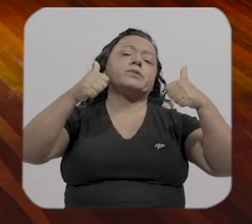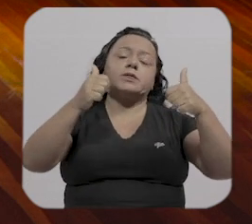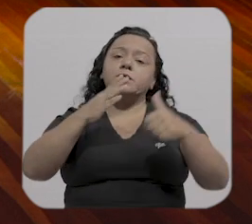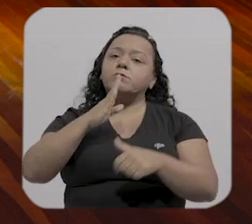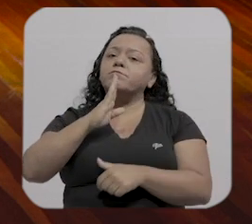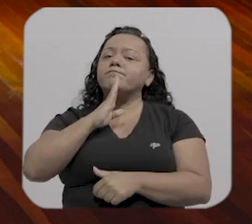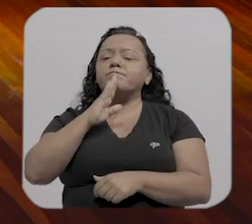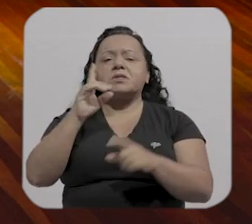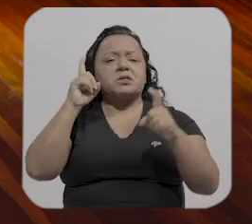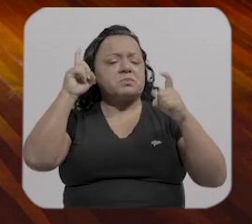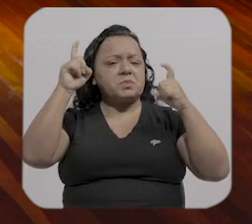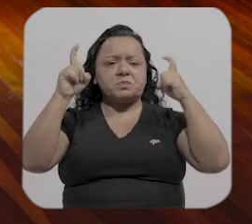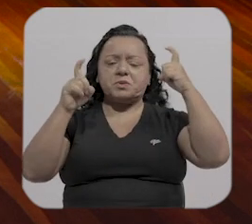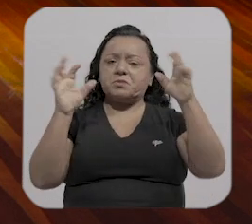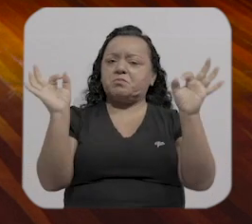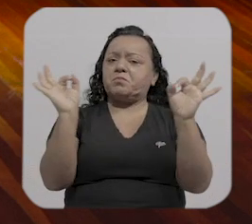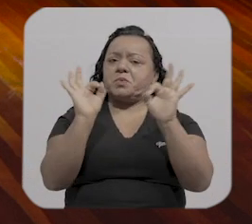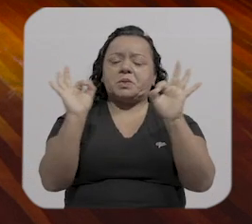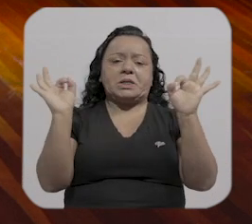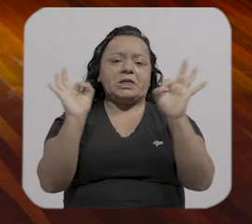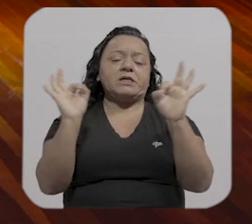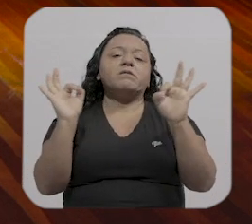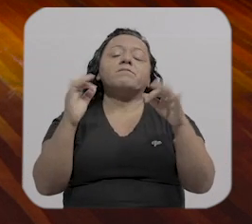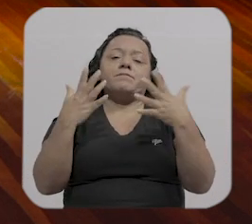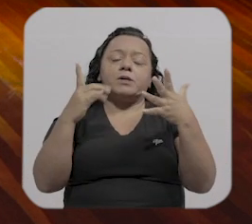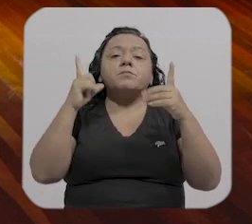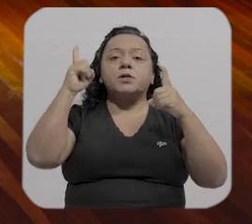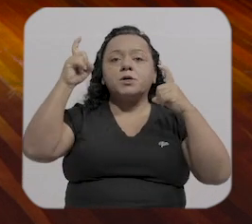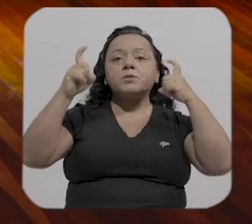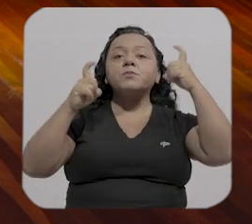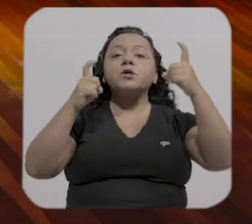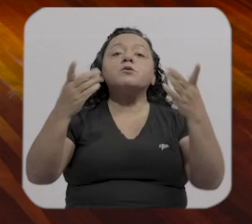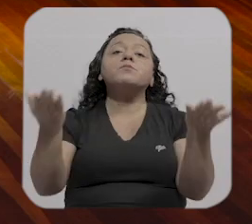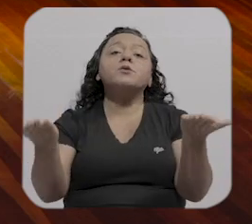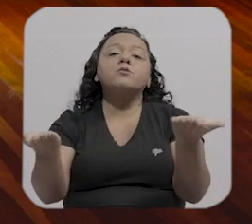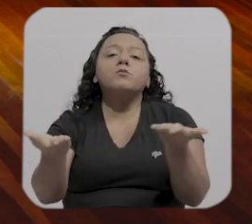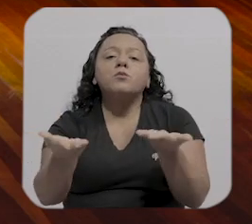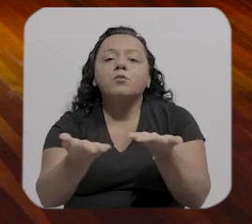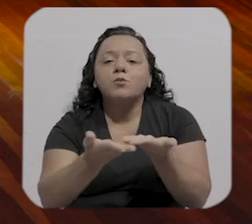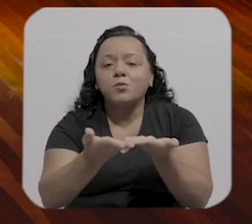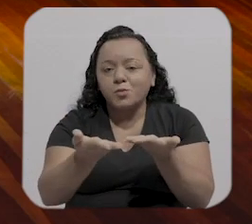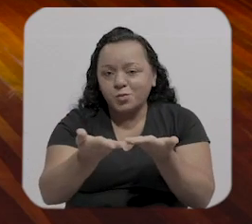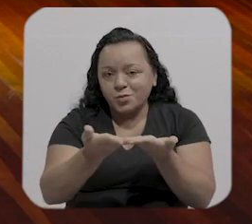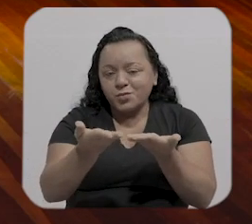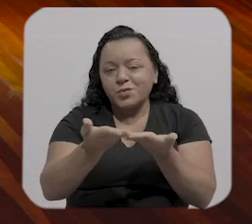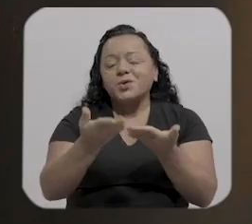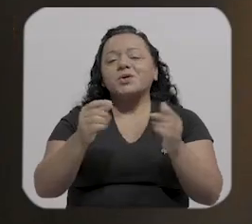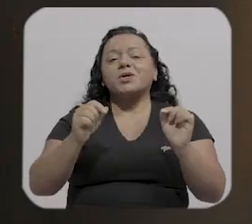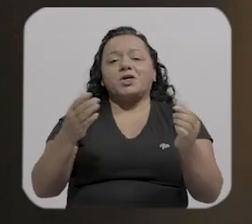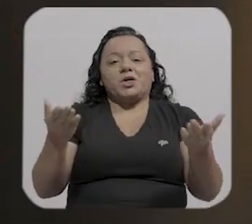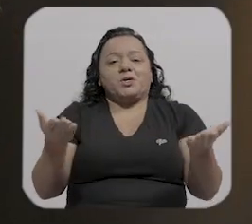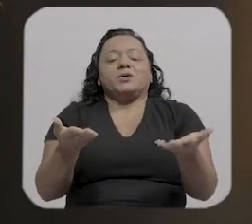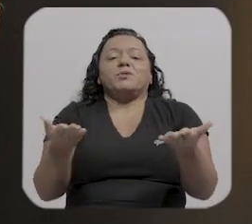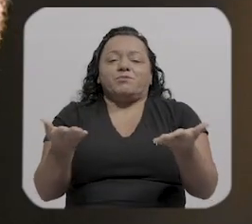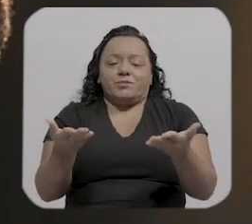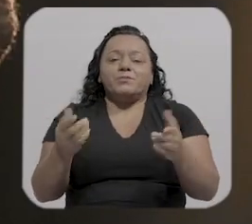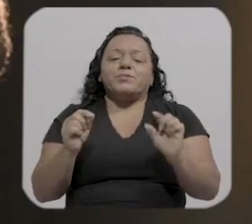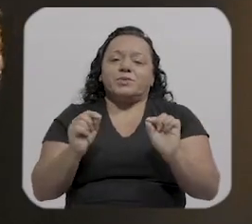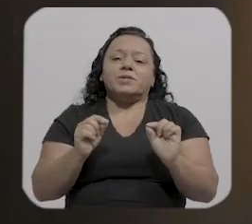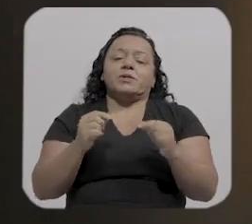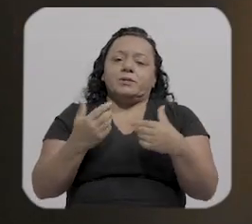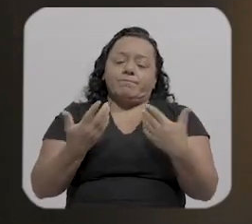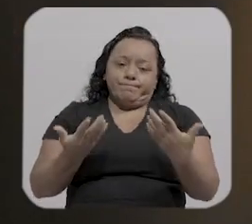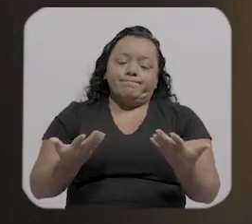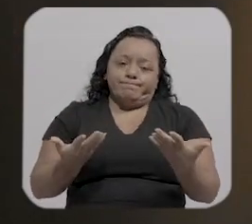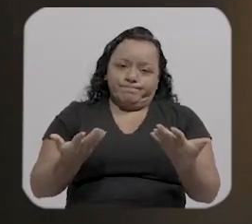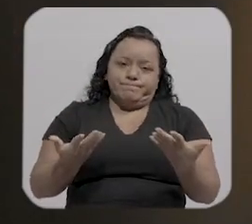conhecido. Não me preocupo com isso. Me preocupo com a minha contemporaneidade, como artista que estou vivendo nos dias